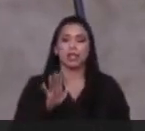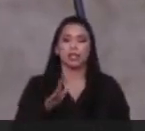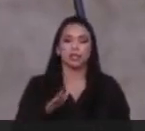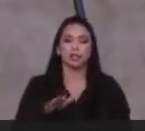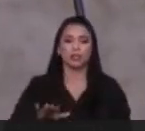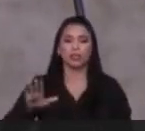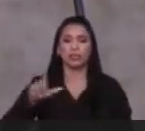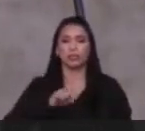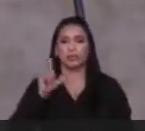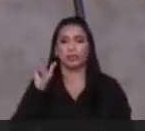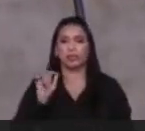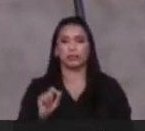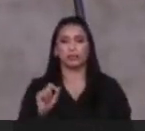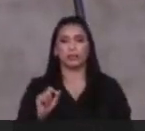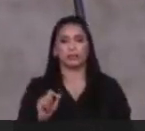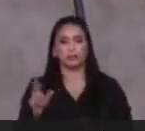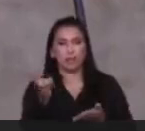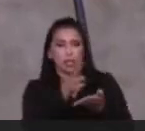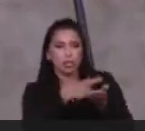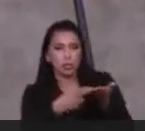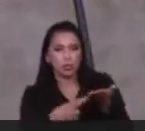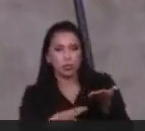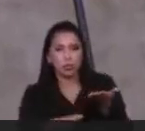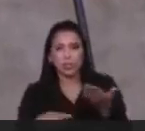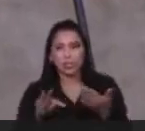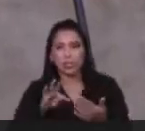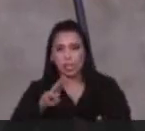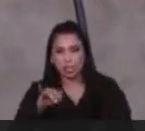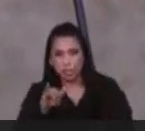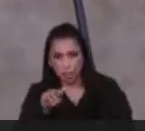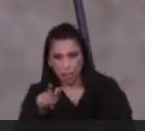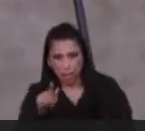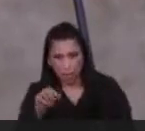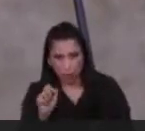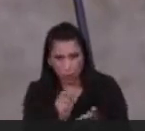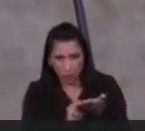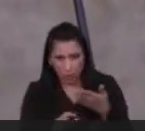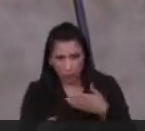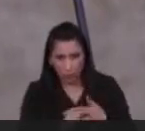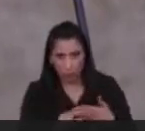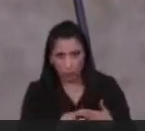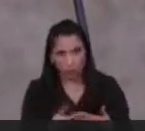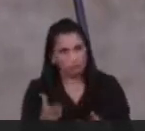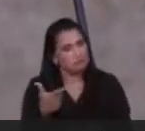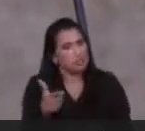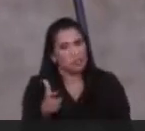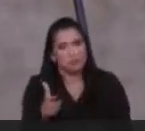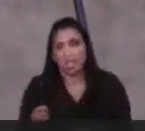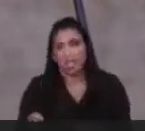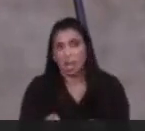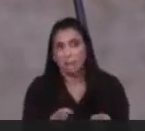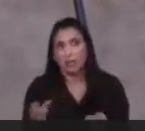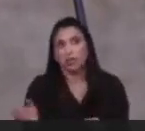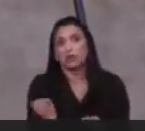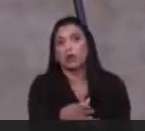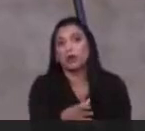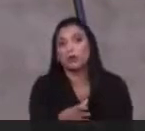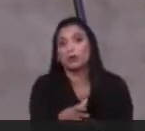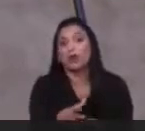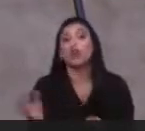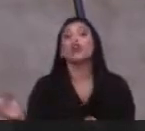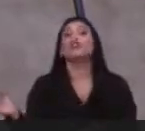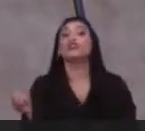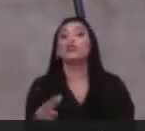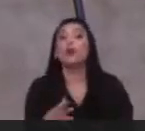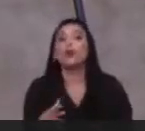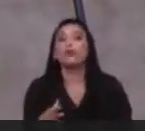versos amazônicos de Tiago de Melo a dizer: não, não tenho caminho novo. O que tenho de